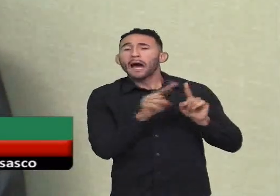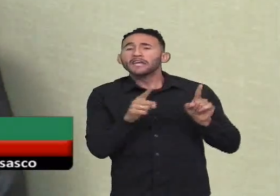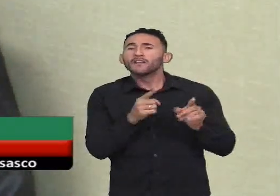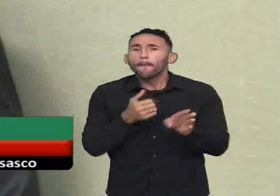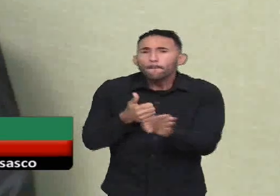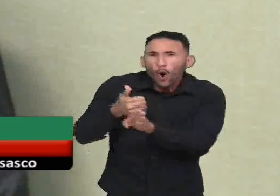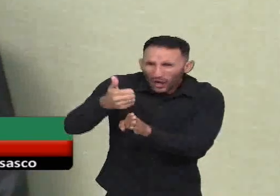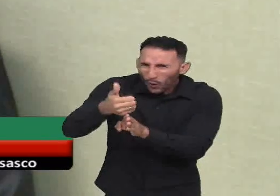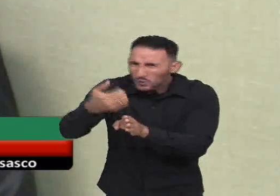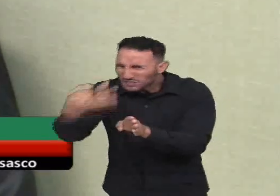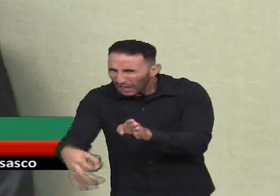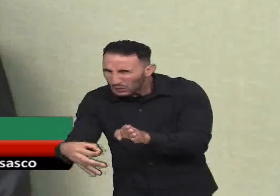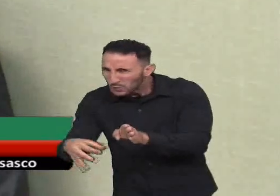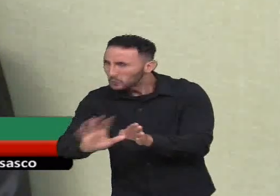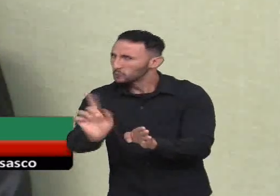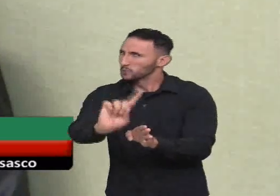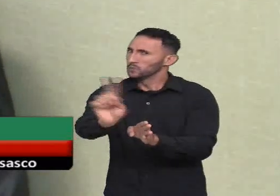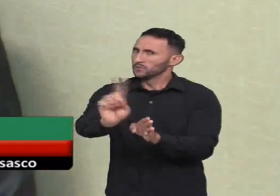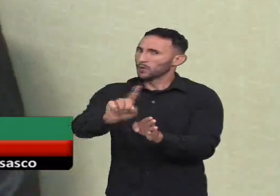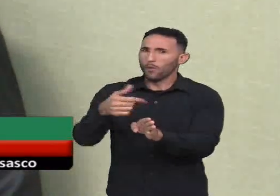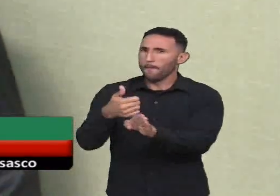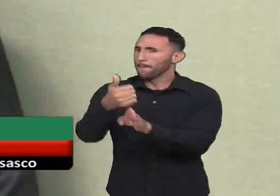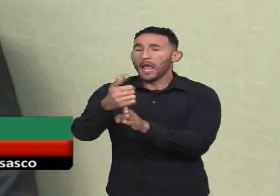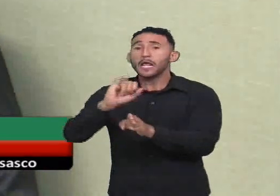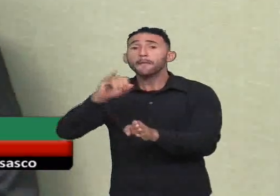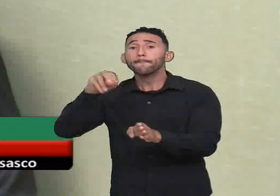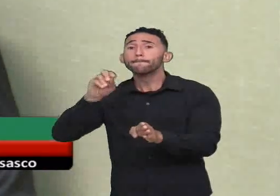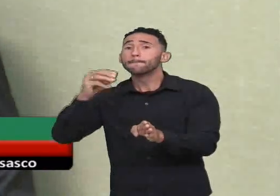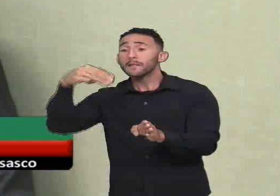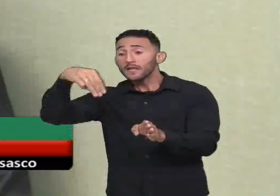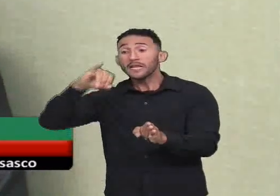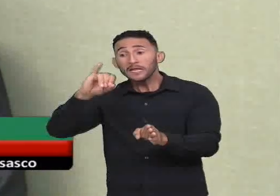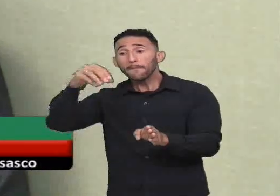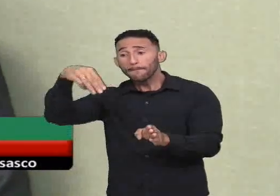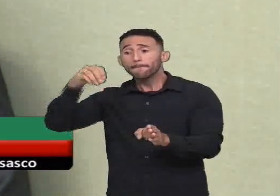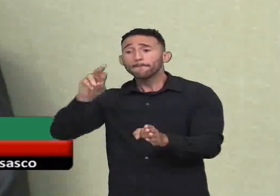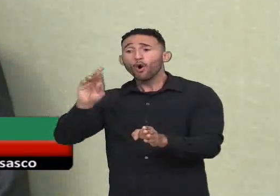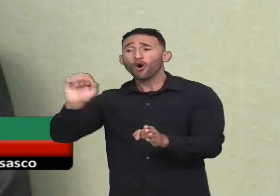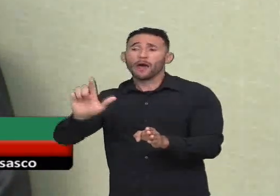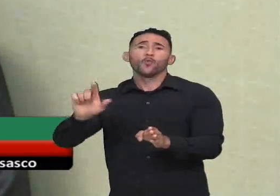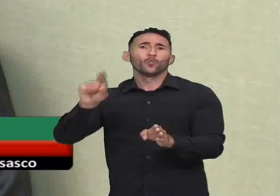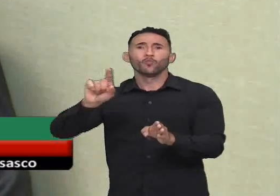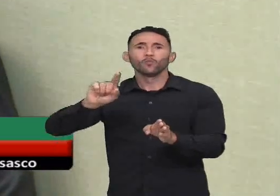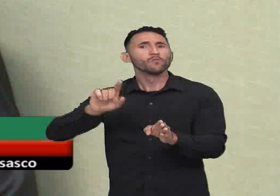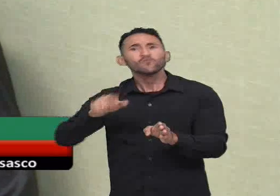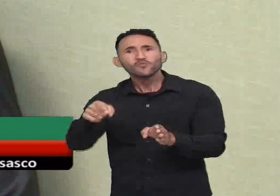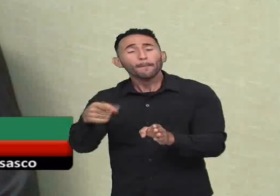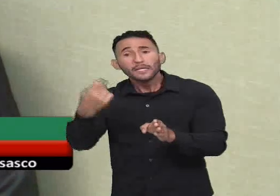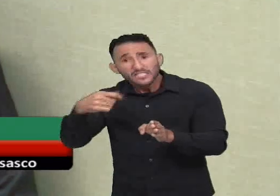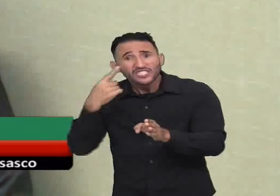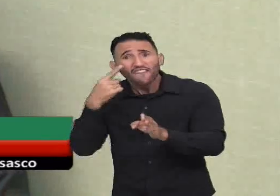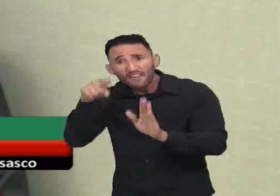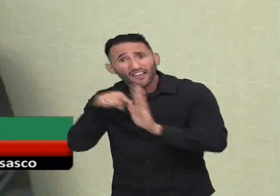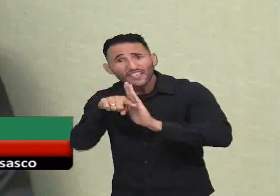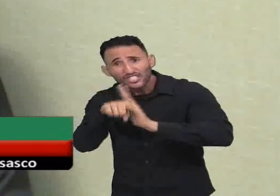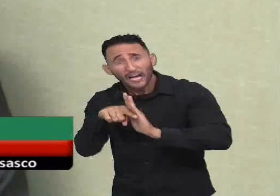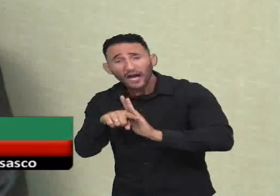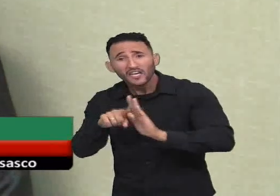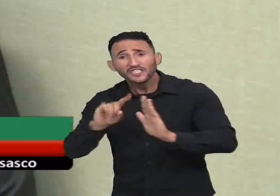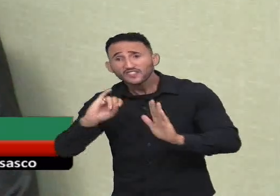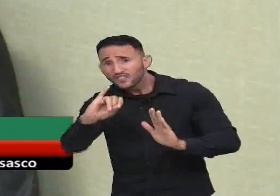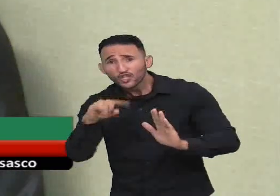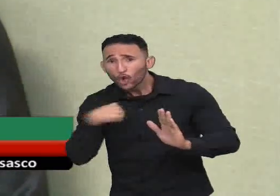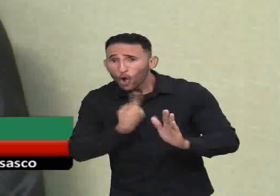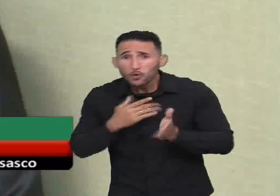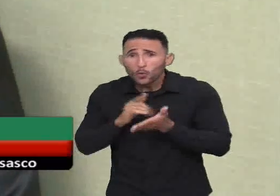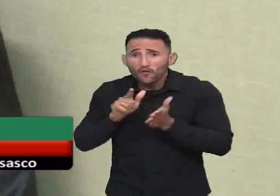apurar. Pode ser legal, mas é imoral. Se a gente não atende, se a gente não investiga, a gente acaba sendo, no mínimo, conivente.